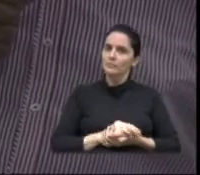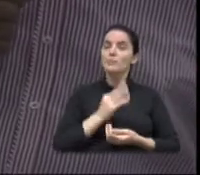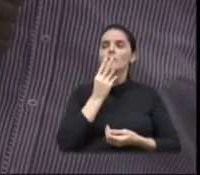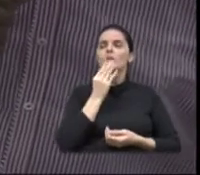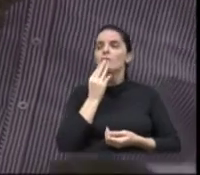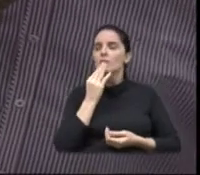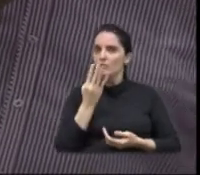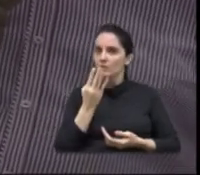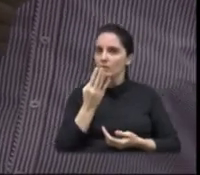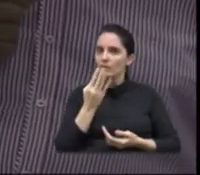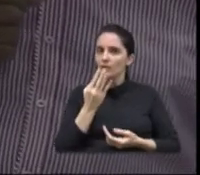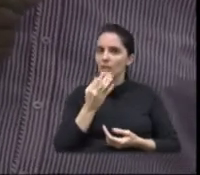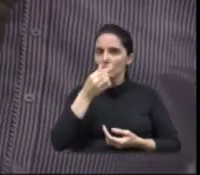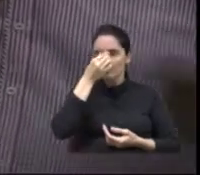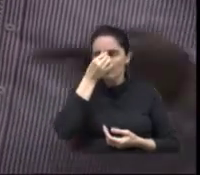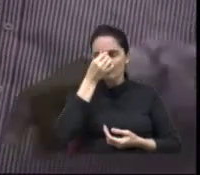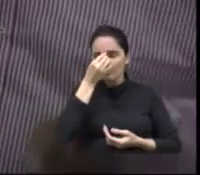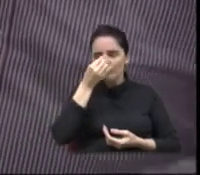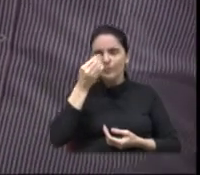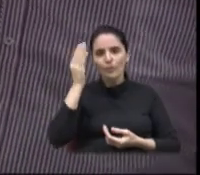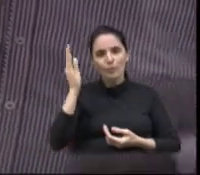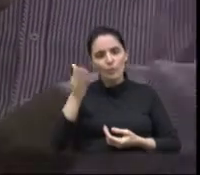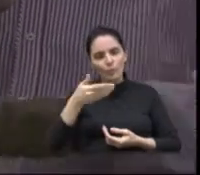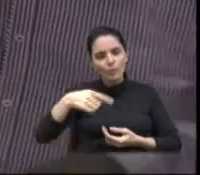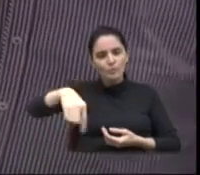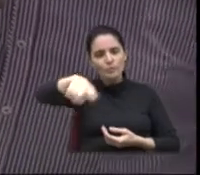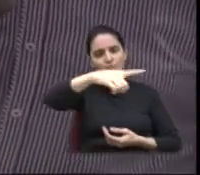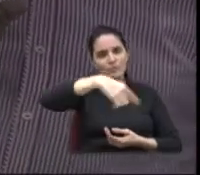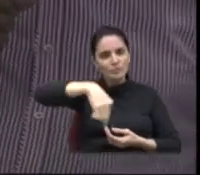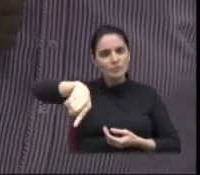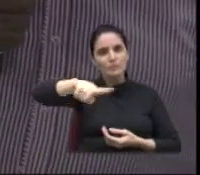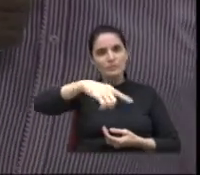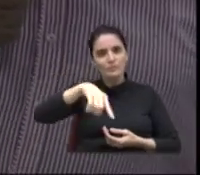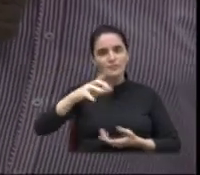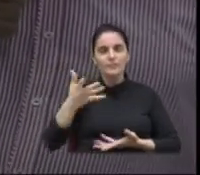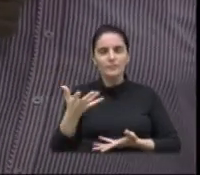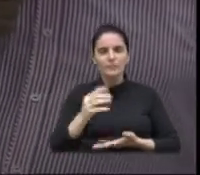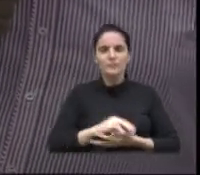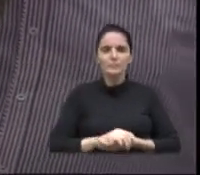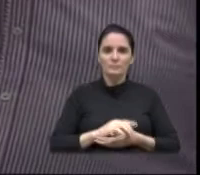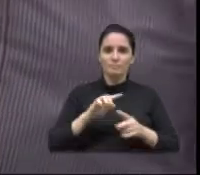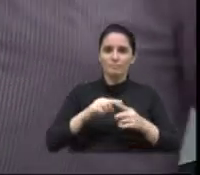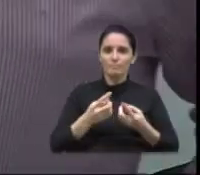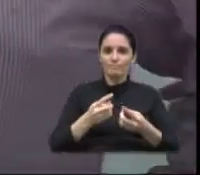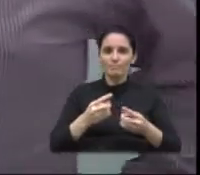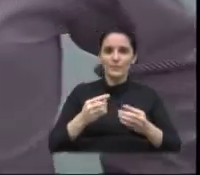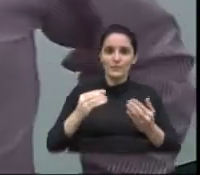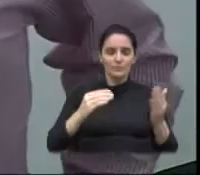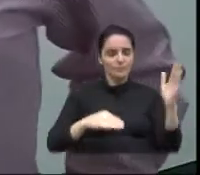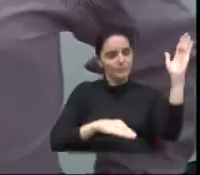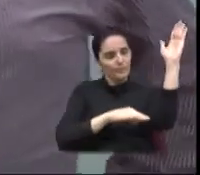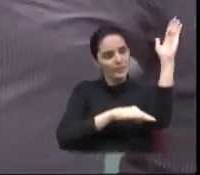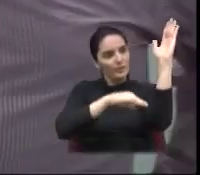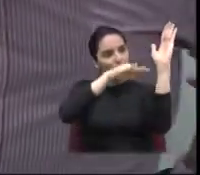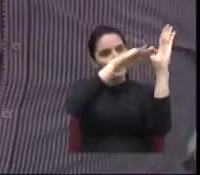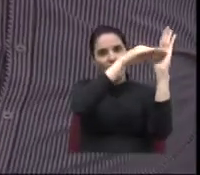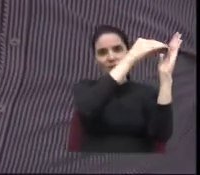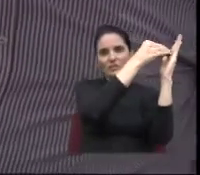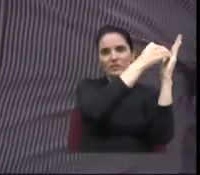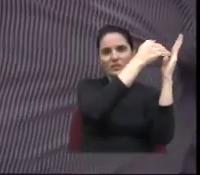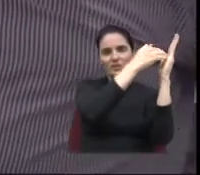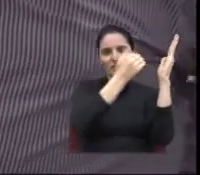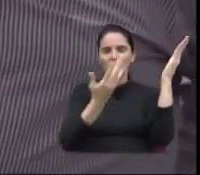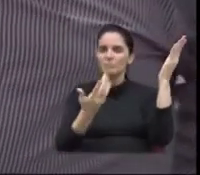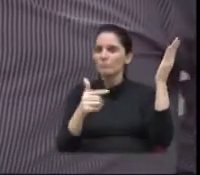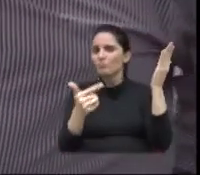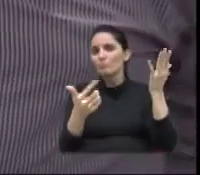ali, um congestionamento enorme, apesar do semáforo que tem na parte de baixo lá, mas lá em cima, na entrada do aeroporto, na entrada do lago, do